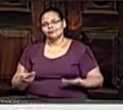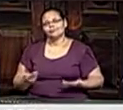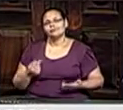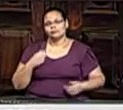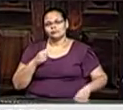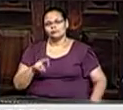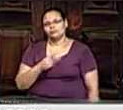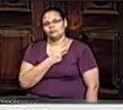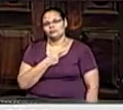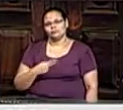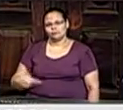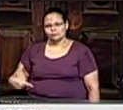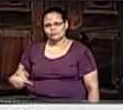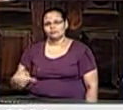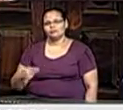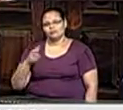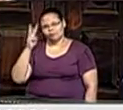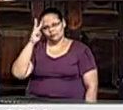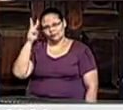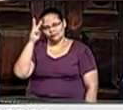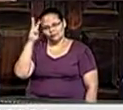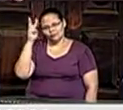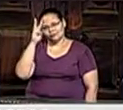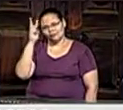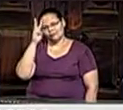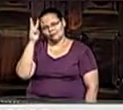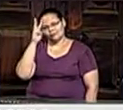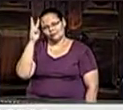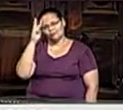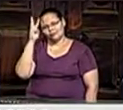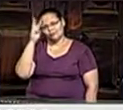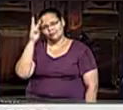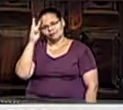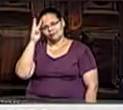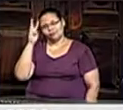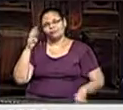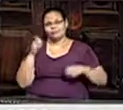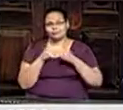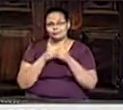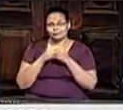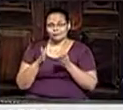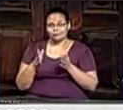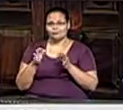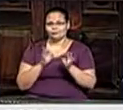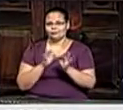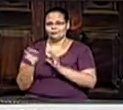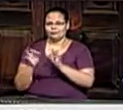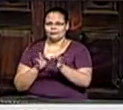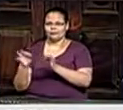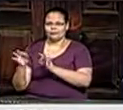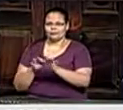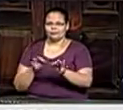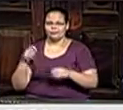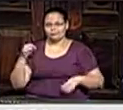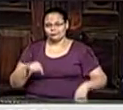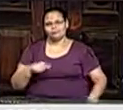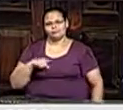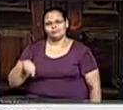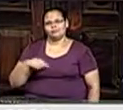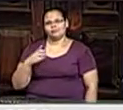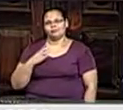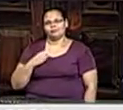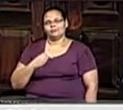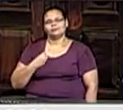Senhor presidente, terça-feira seguramente conheceremos esses projetos e aqui